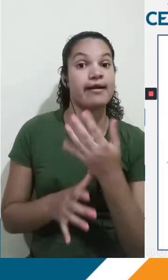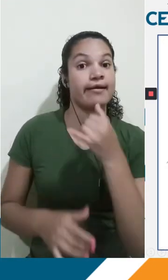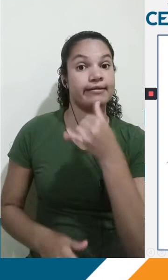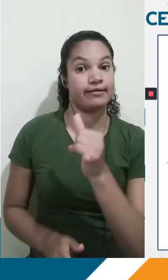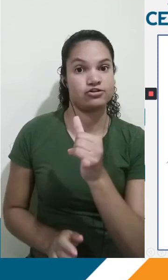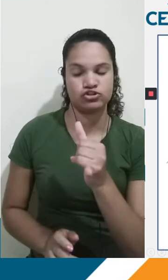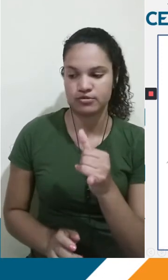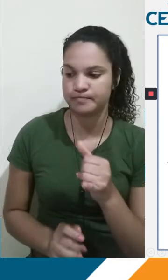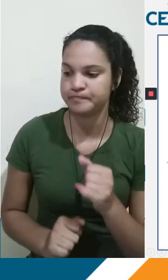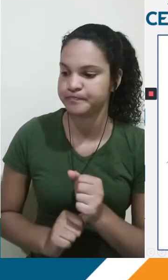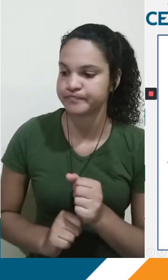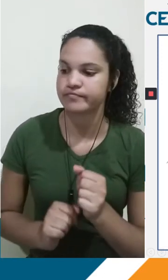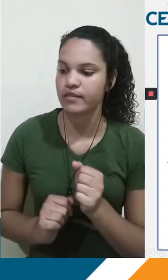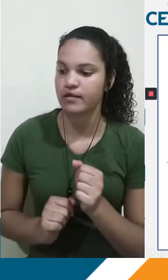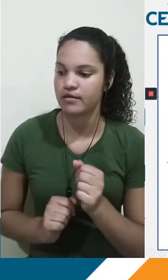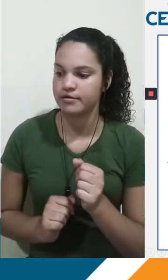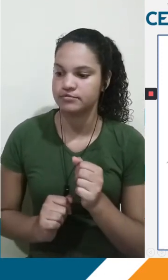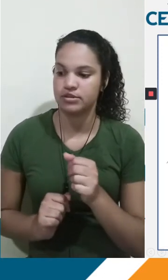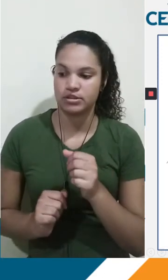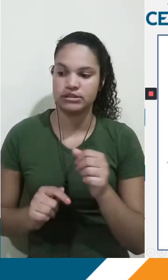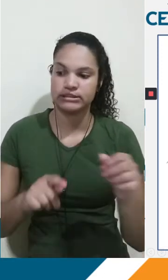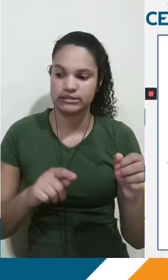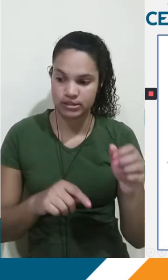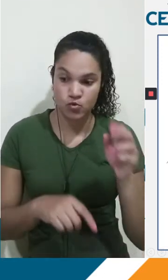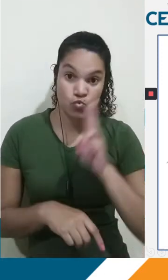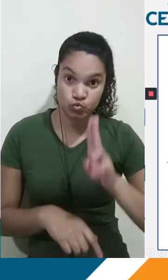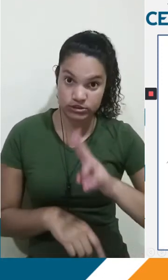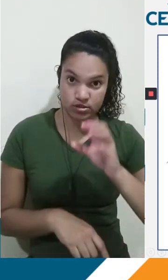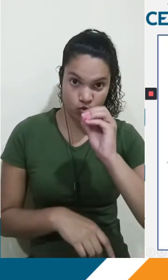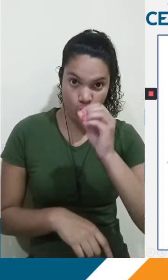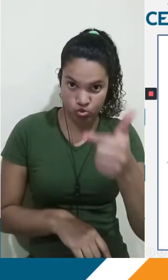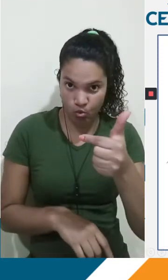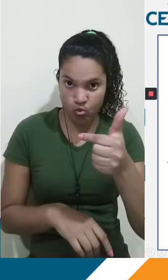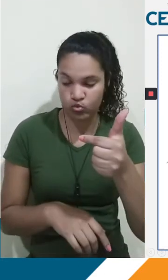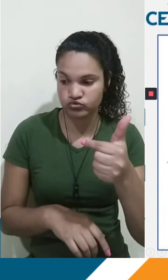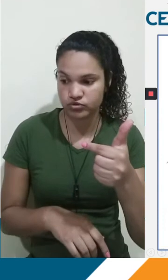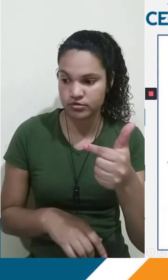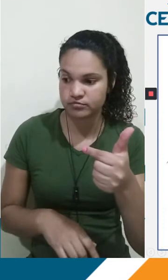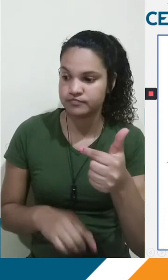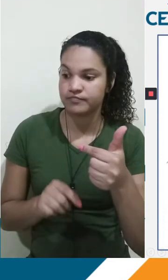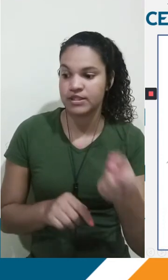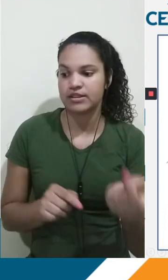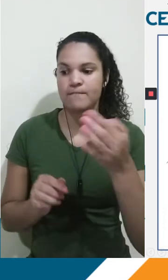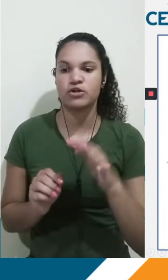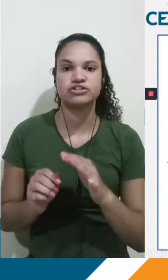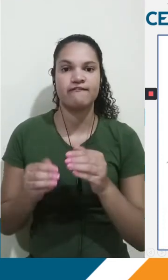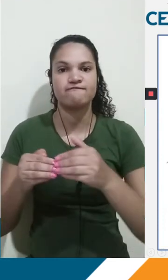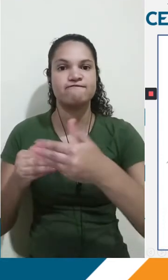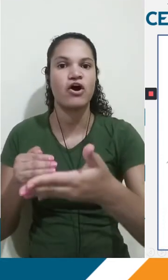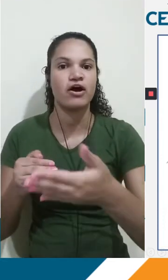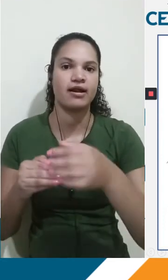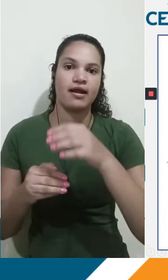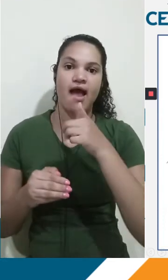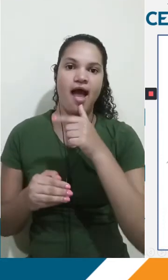energia, liberando oxigênio, utilizando o oxigênio, aqui o oxigênio entrando e liberando água. Se você pegar